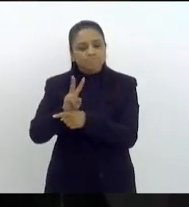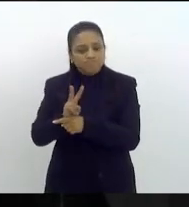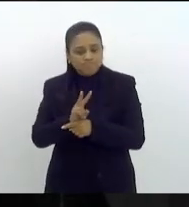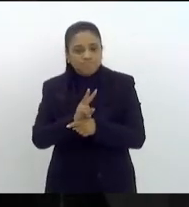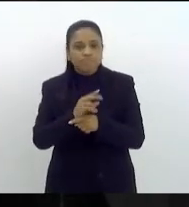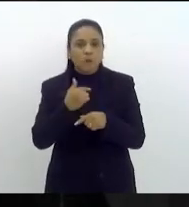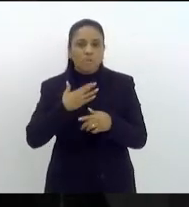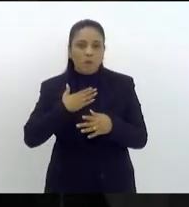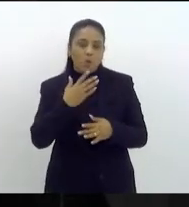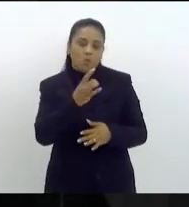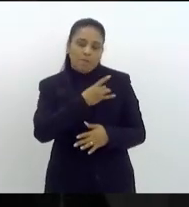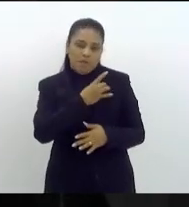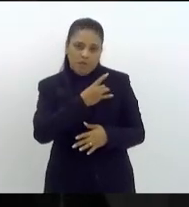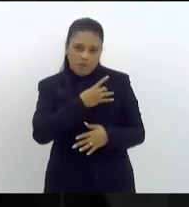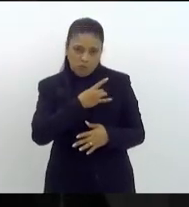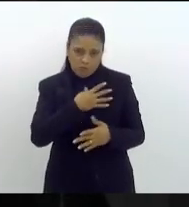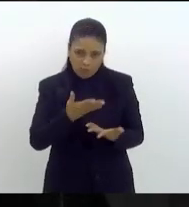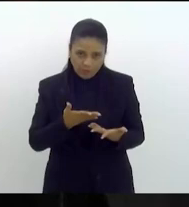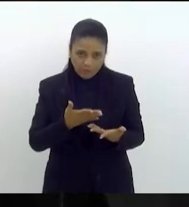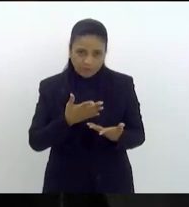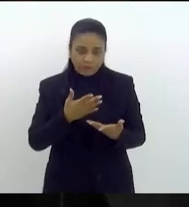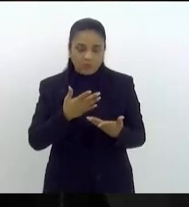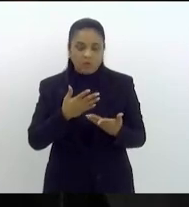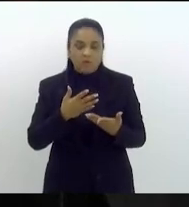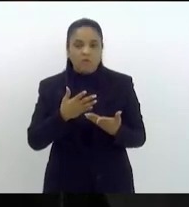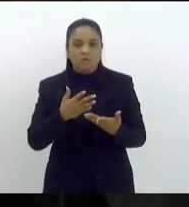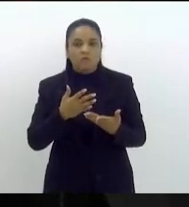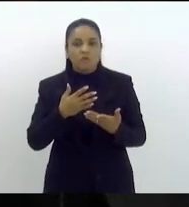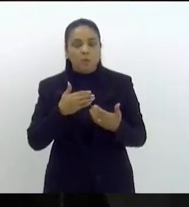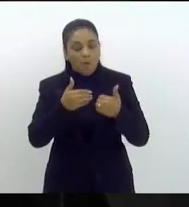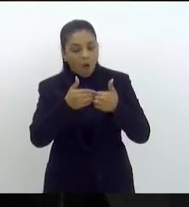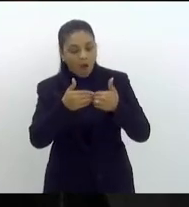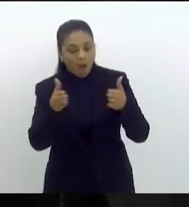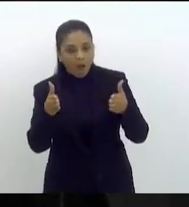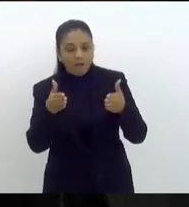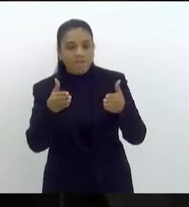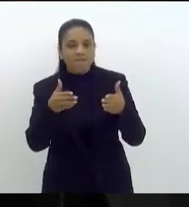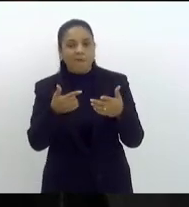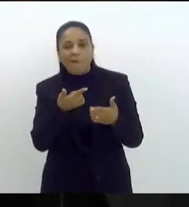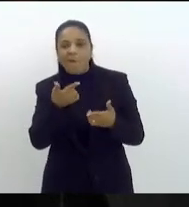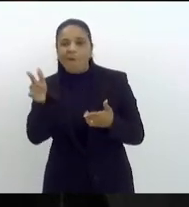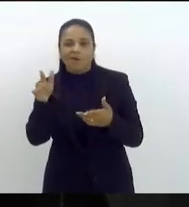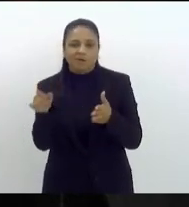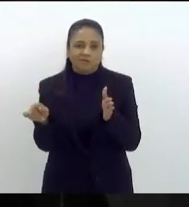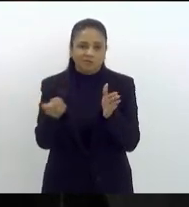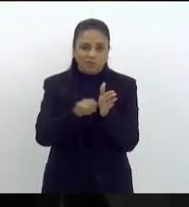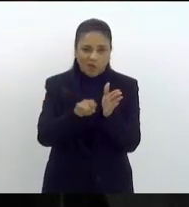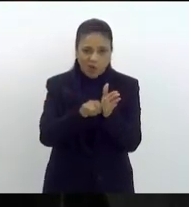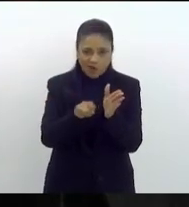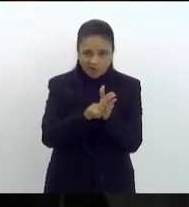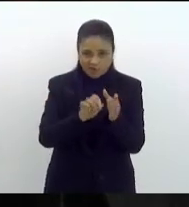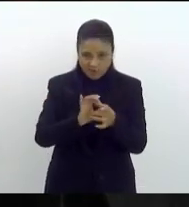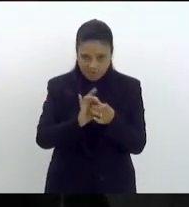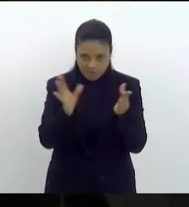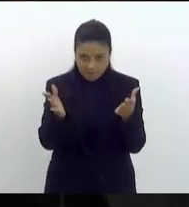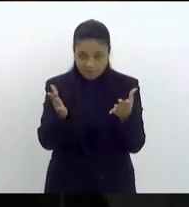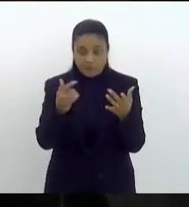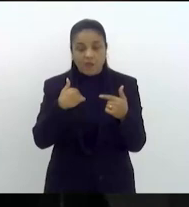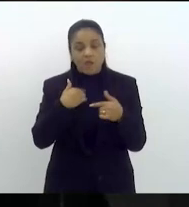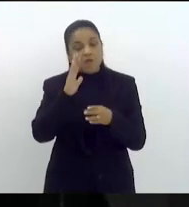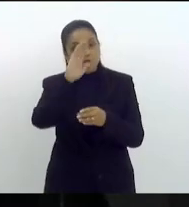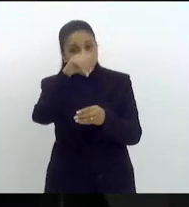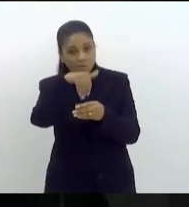E servir de servir como uma porta de entrada para Outras Drogas e fiz isso e votarei aqui